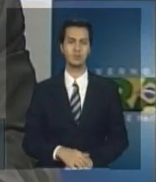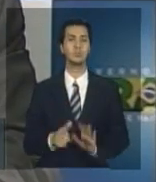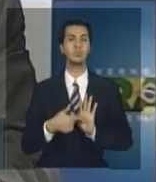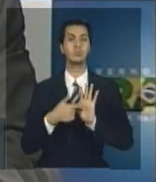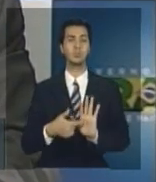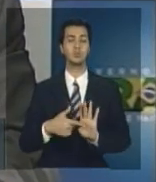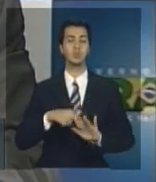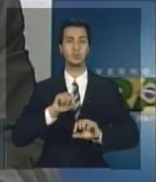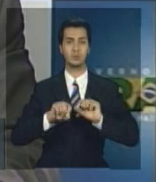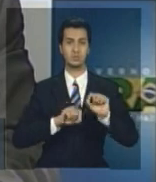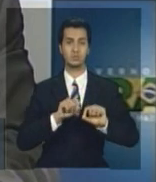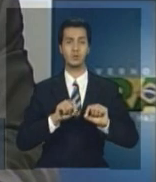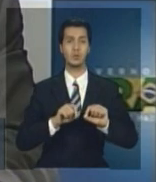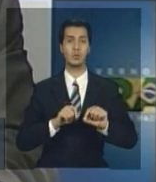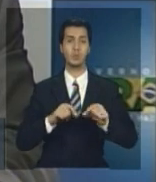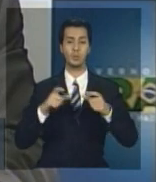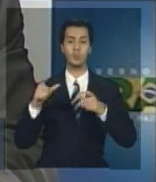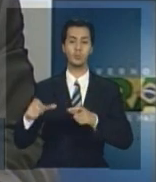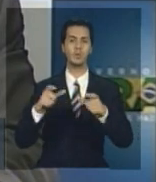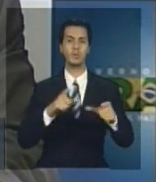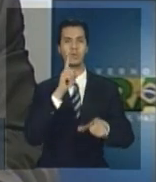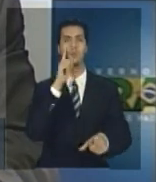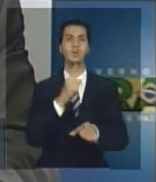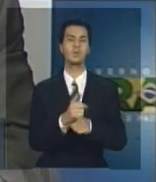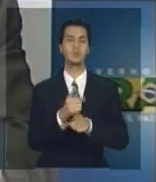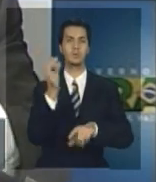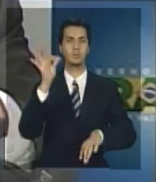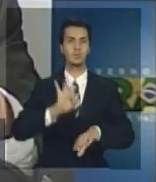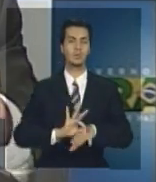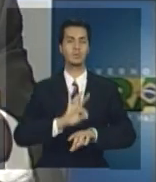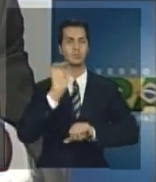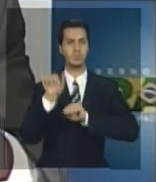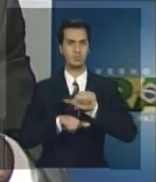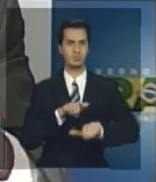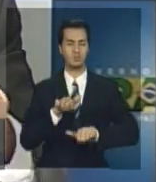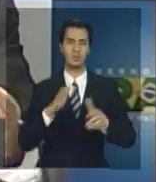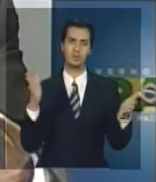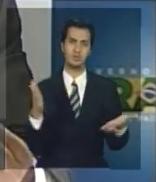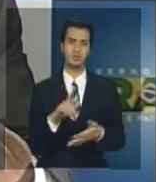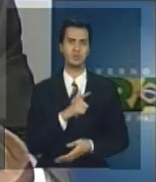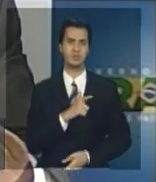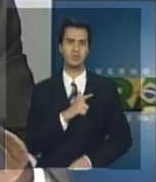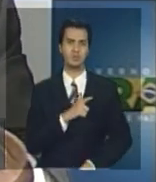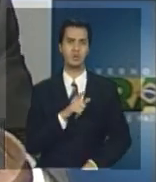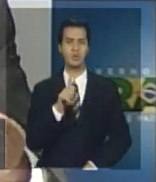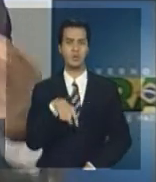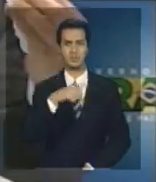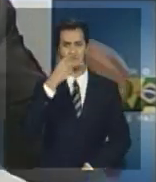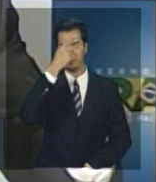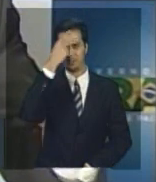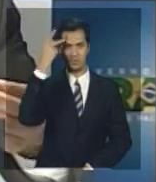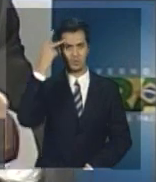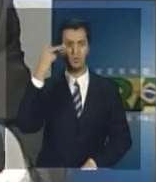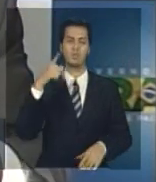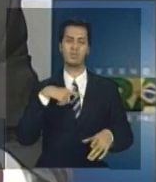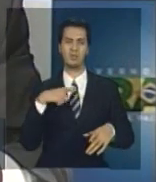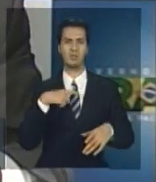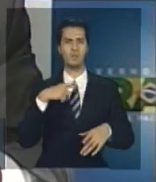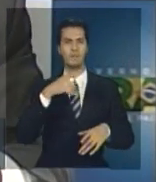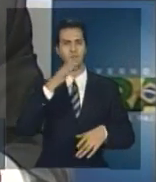uma mudança da localização dos focos dos mosquitos. São mais reservatórios móveis dentro da casa das pessoas, o